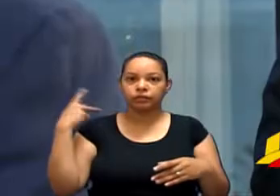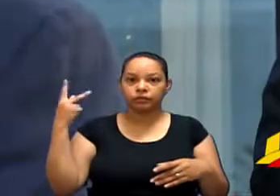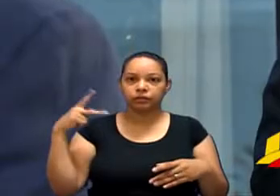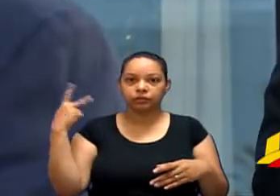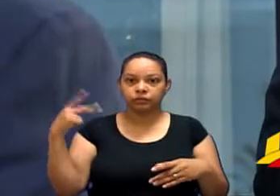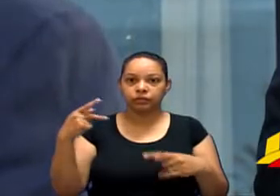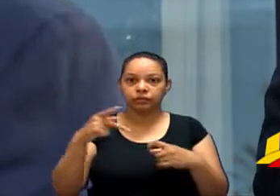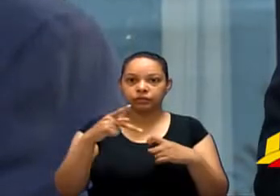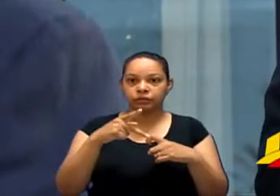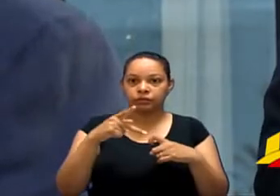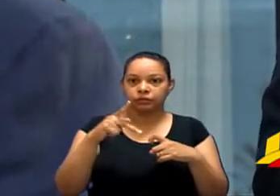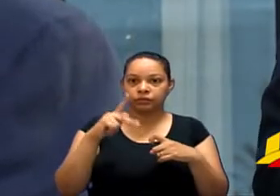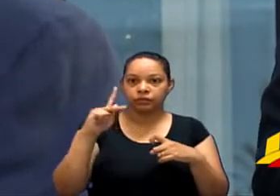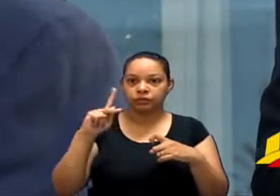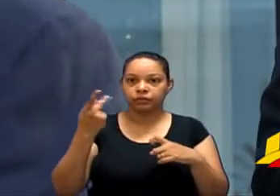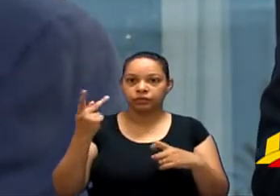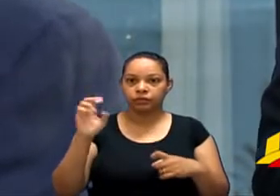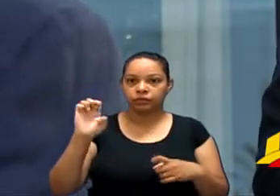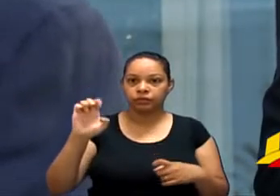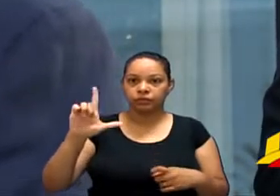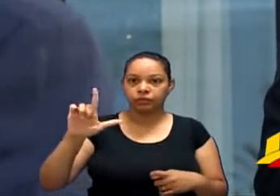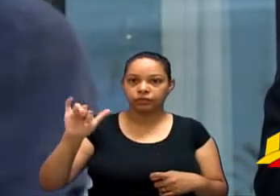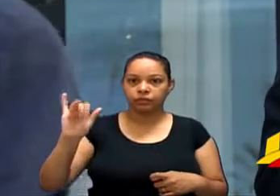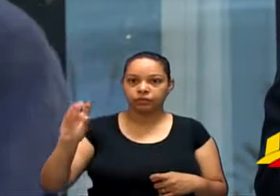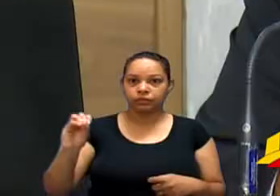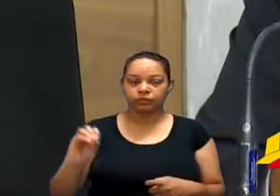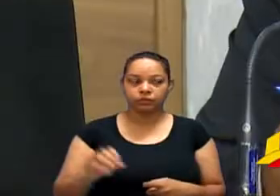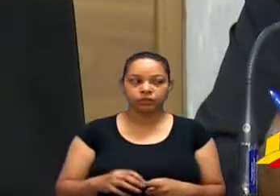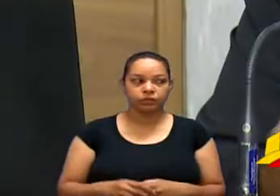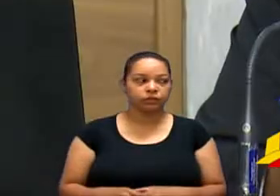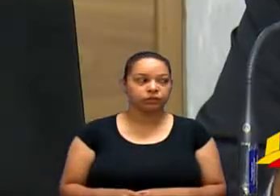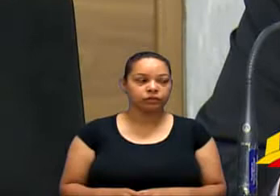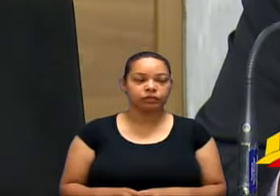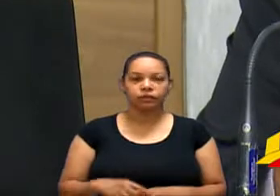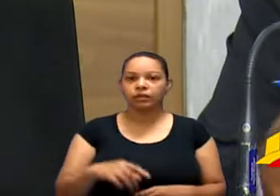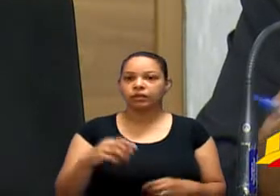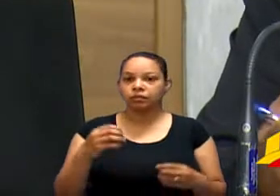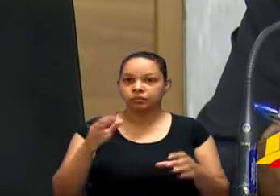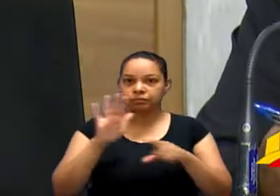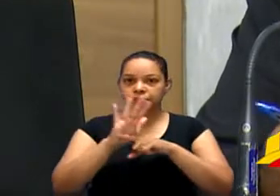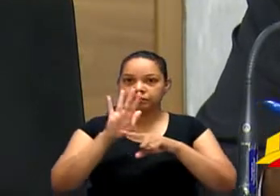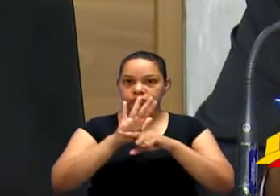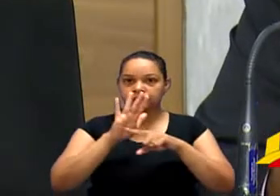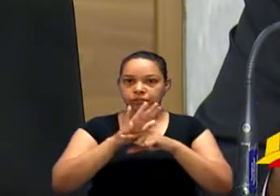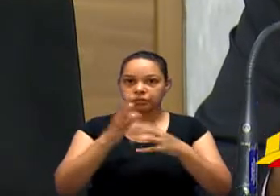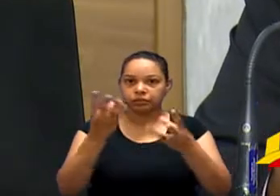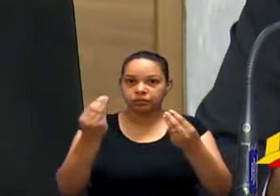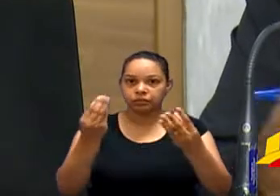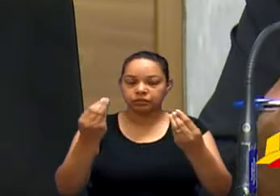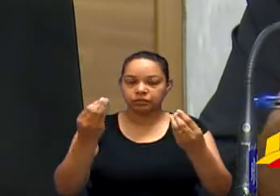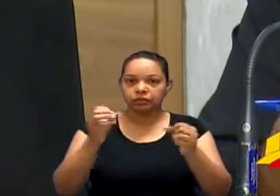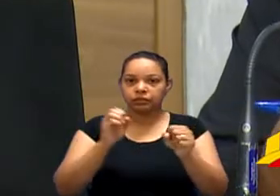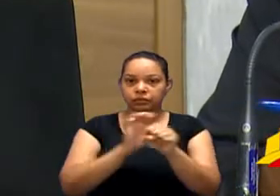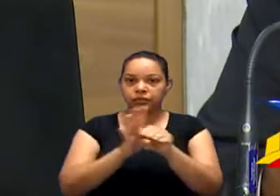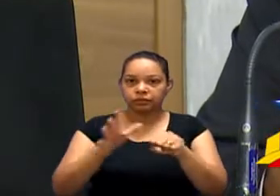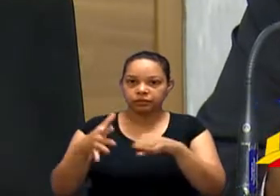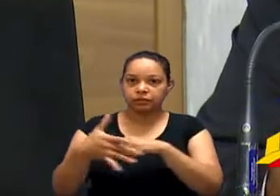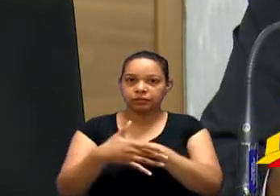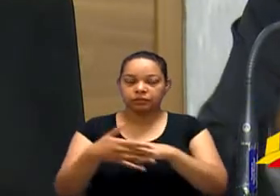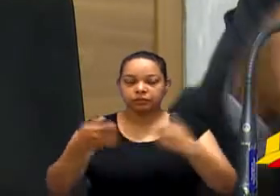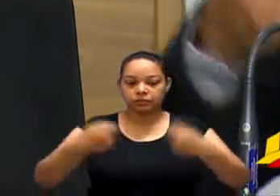profissionais dessa área que é uma área que tenha ajudado muito foi sempre foi assim mas parece nessa pandemia é nós